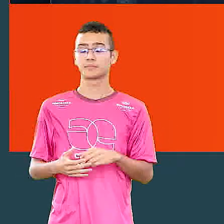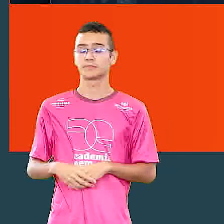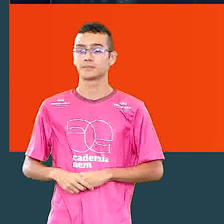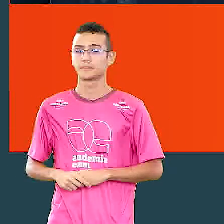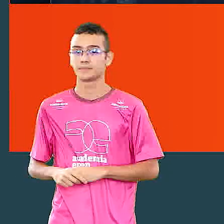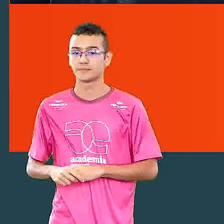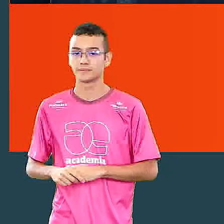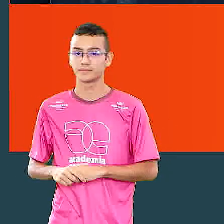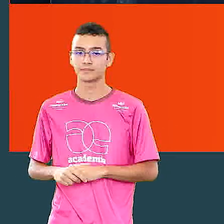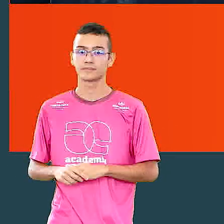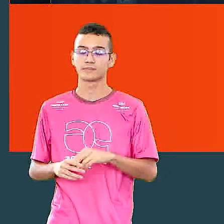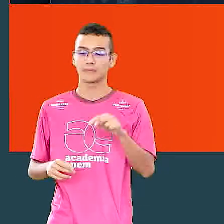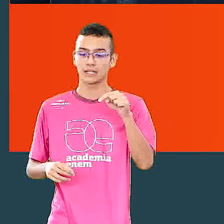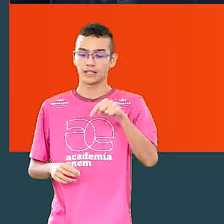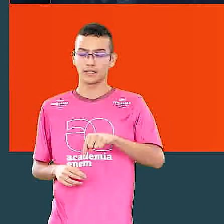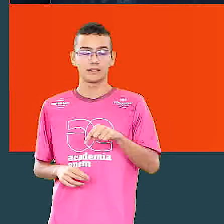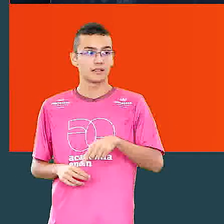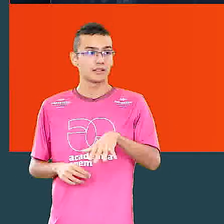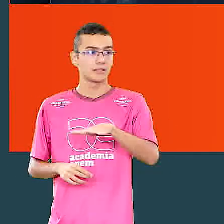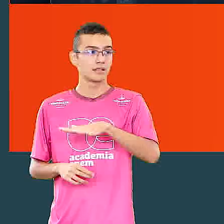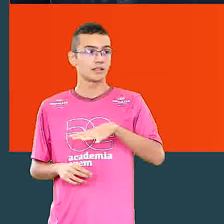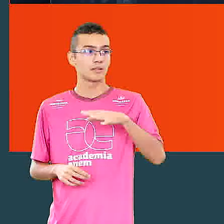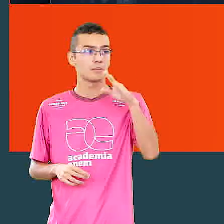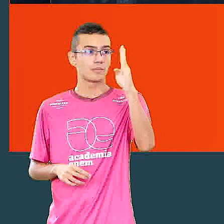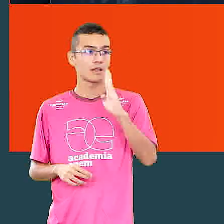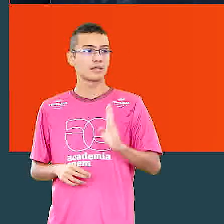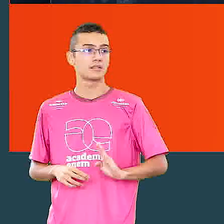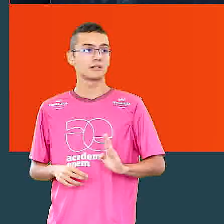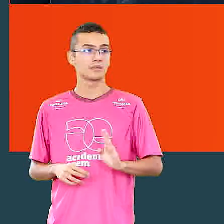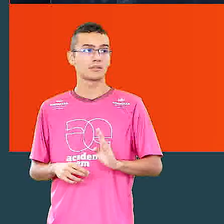por favor, e coloca assim, ó,